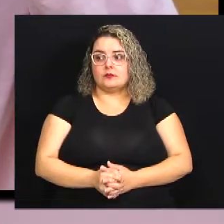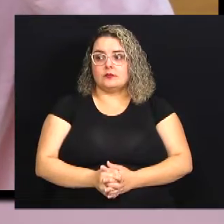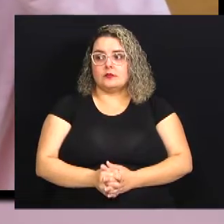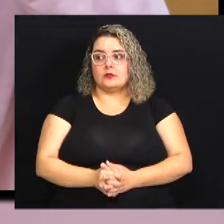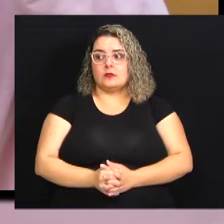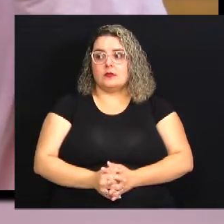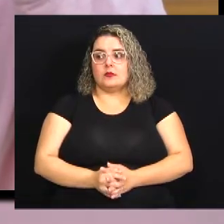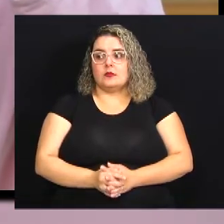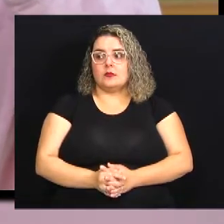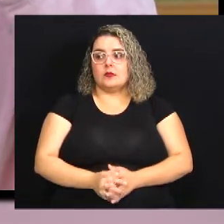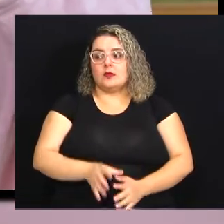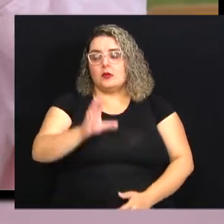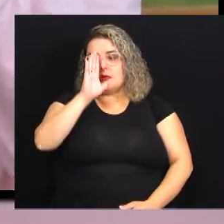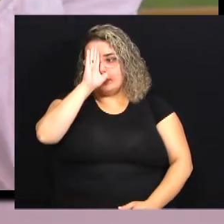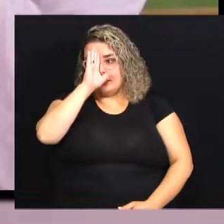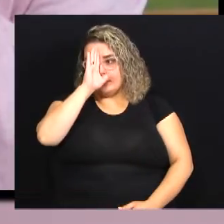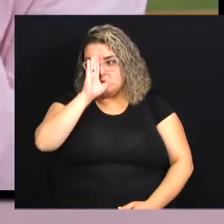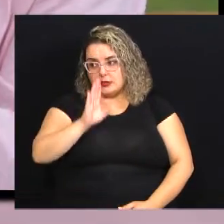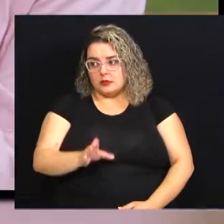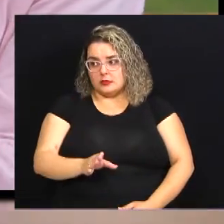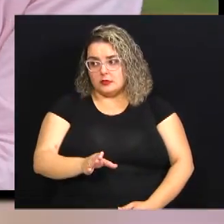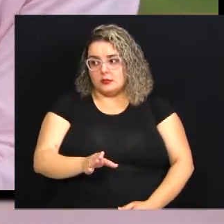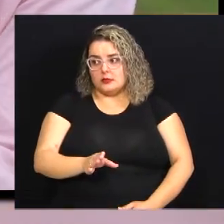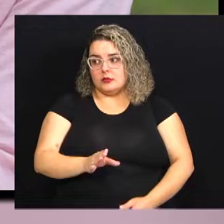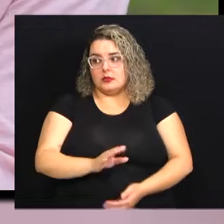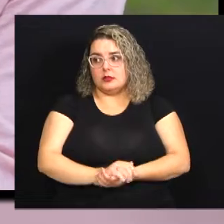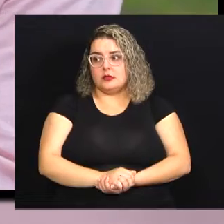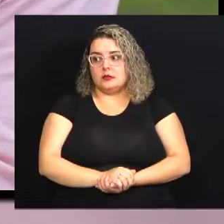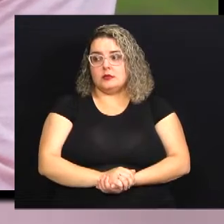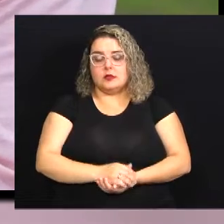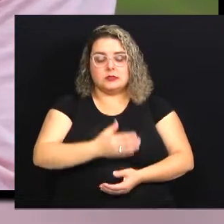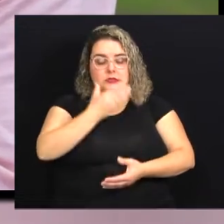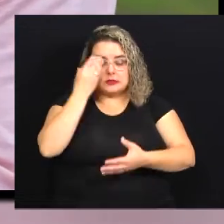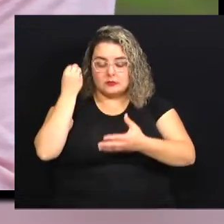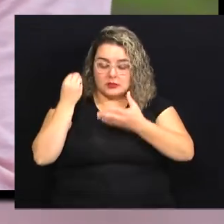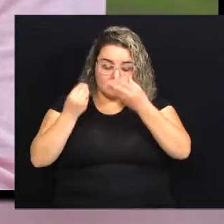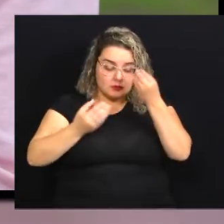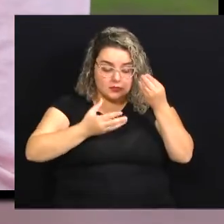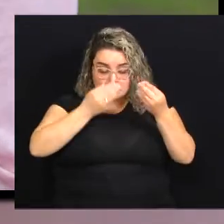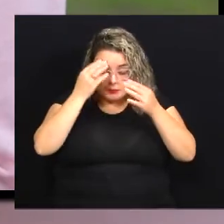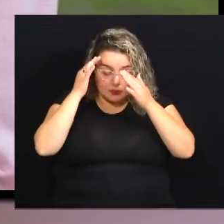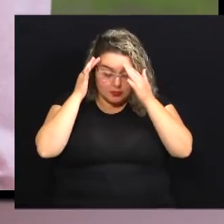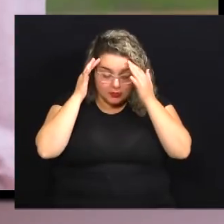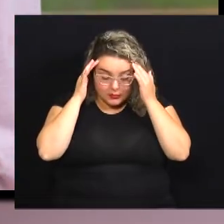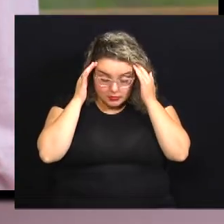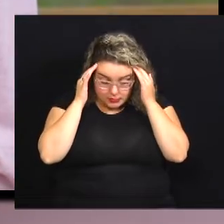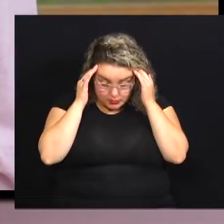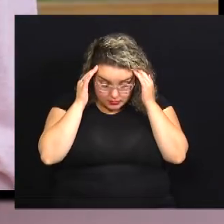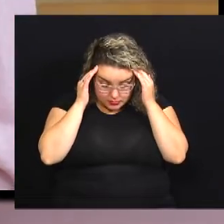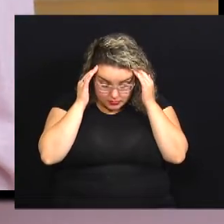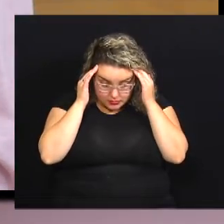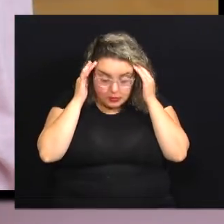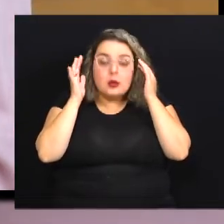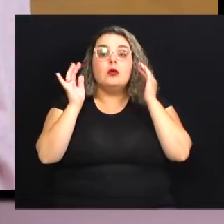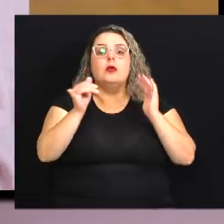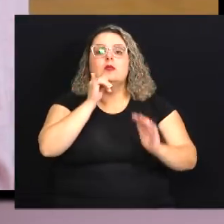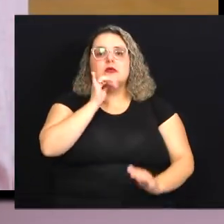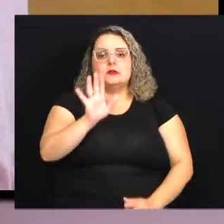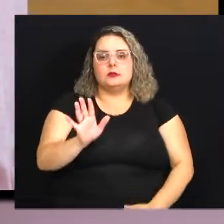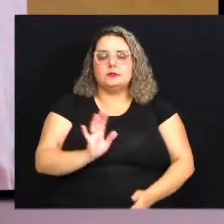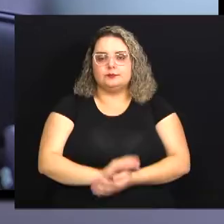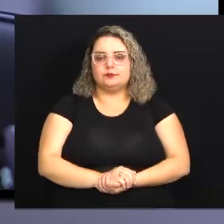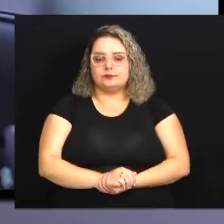principalmente uma quantidade de esquecimento que impede a pessoa, por exemplo, uma